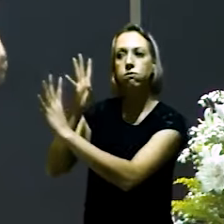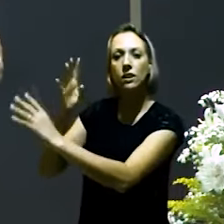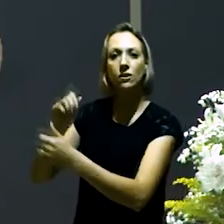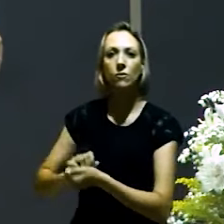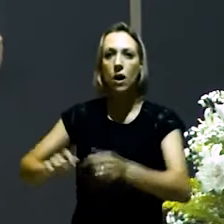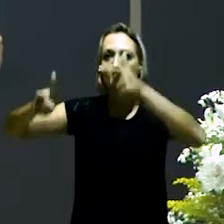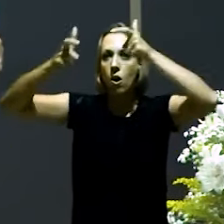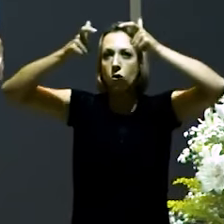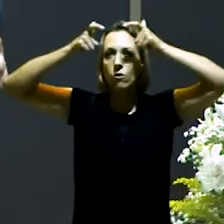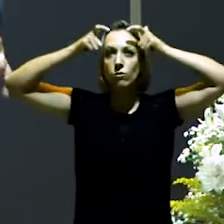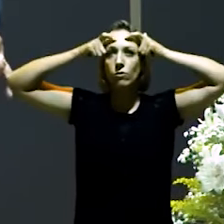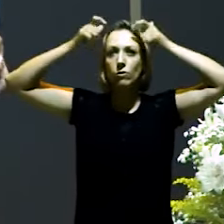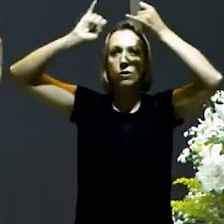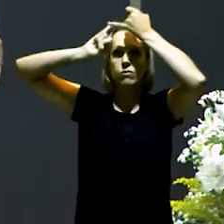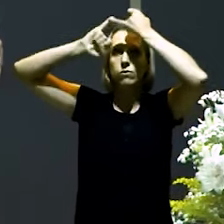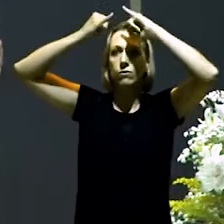Coroado de espinhos,